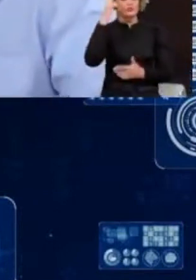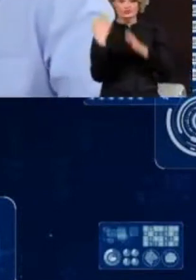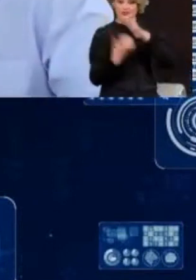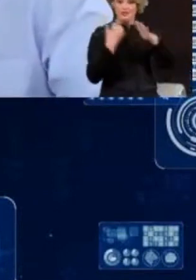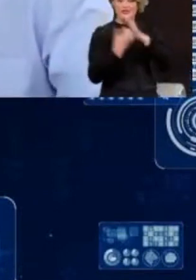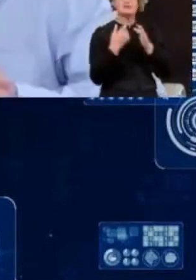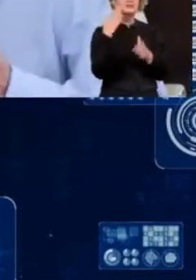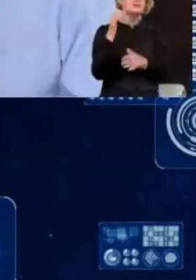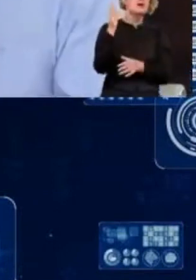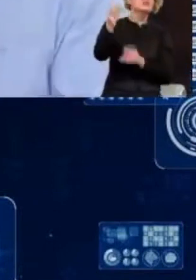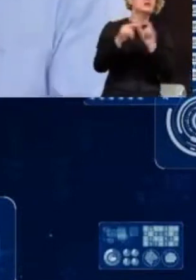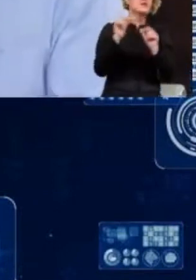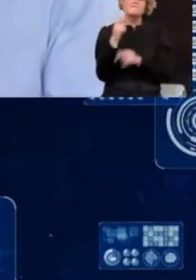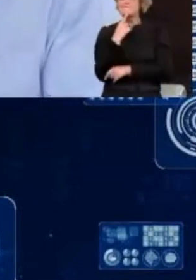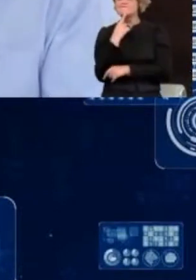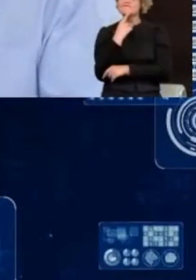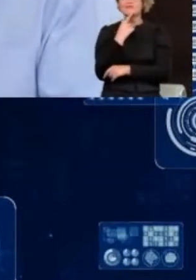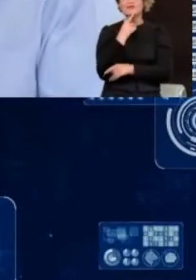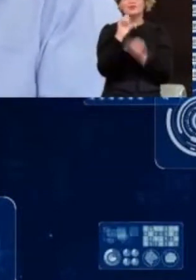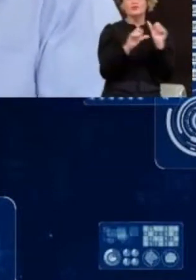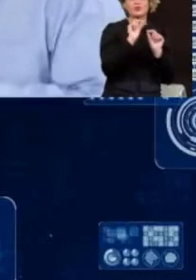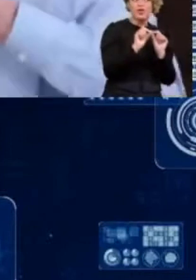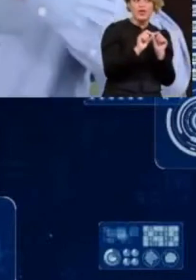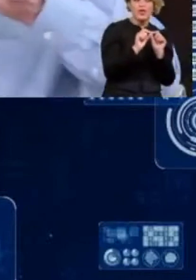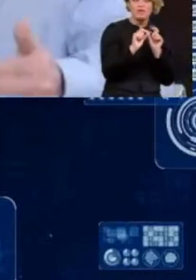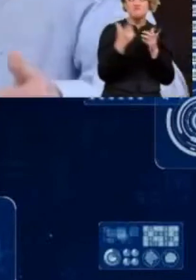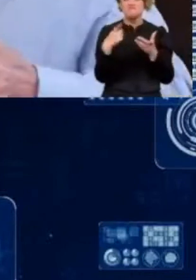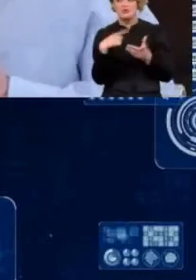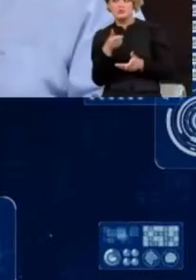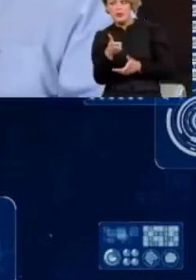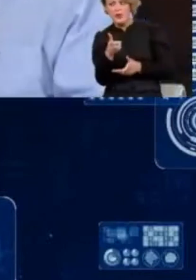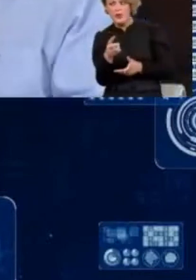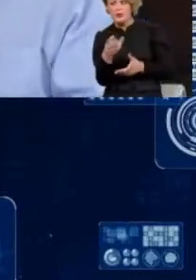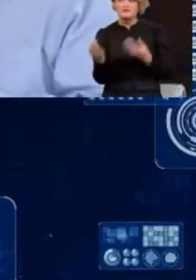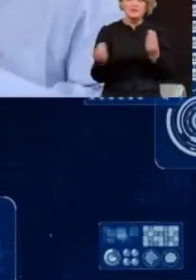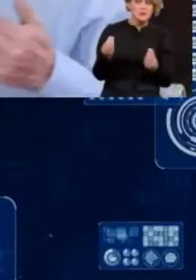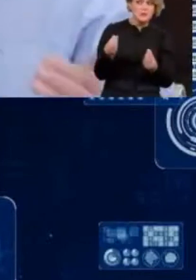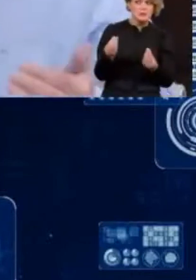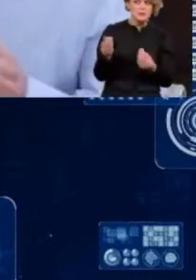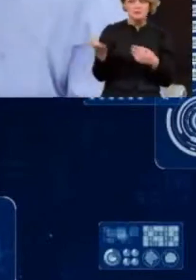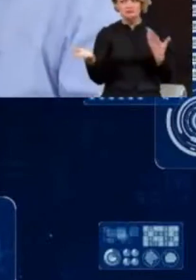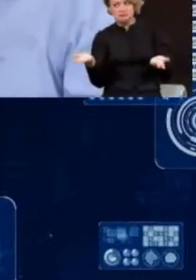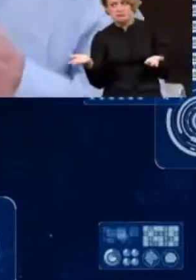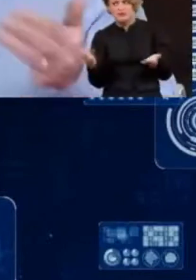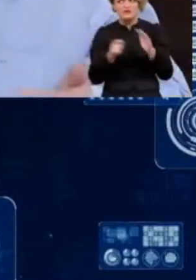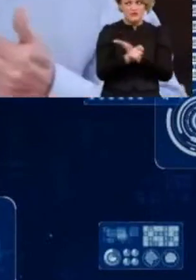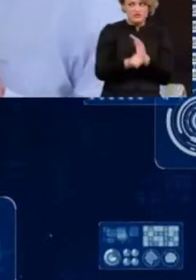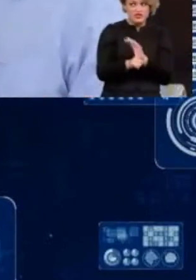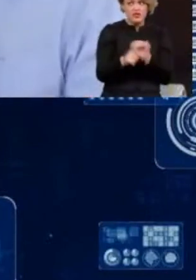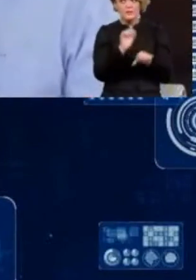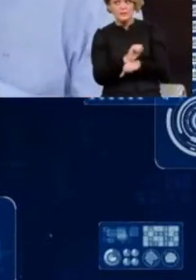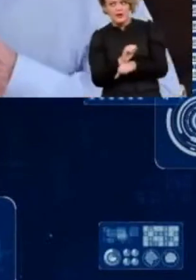vão para o Twitter pro Tik Tok para para o WhatsApp isso é muito importante não precisa hoje eu